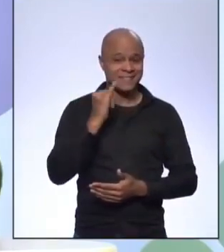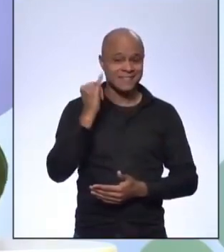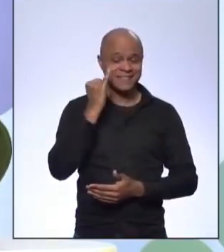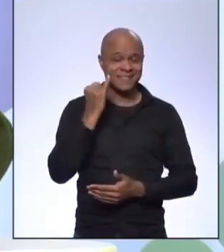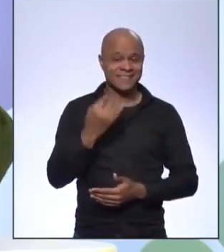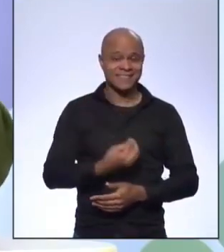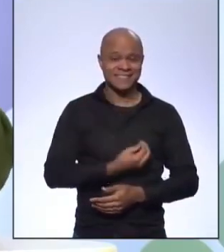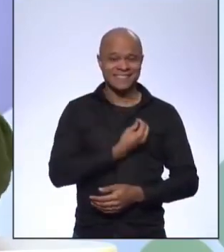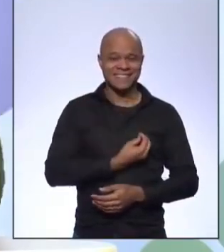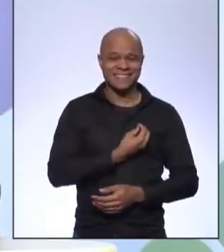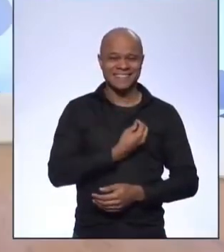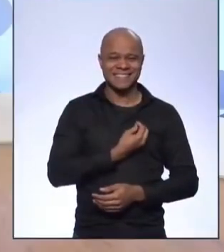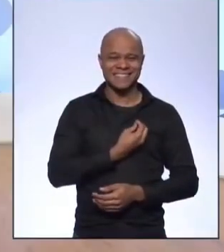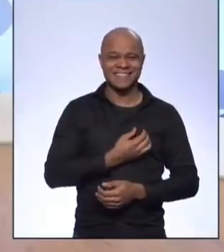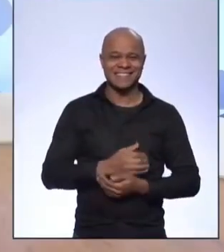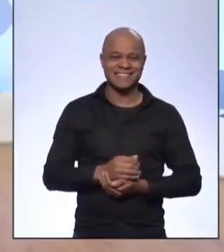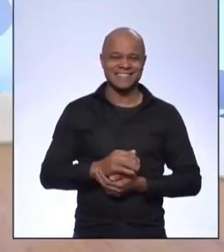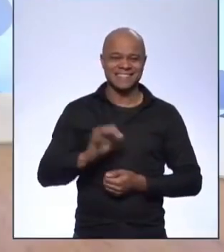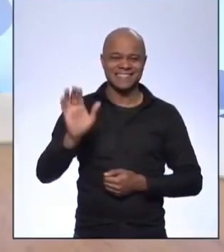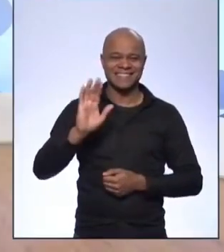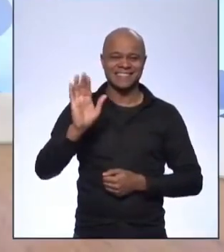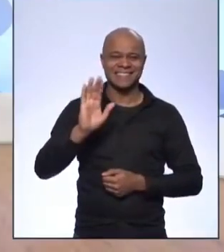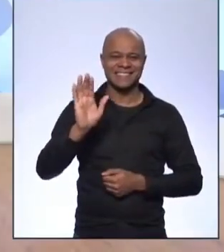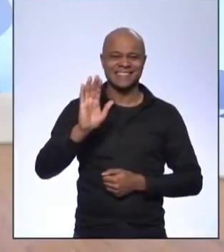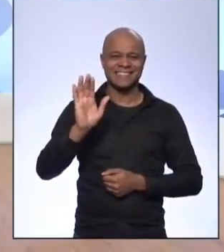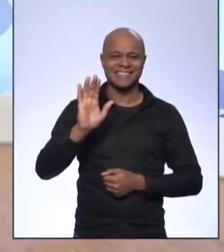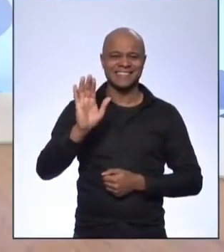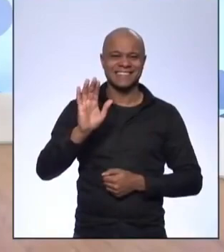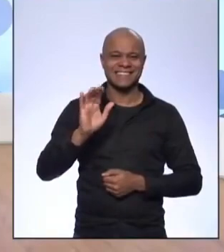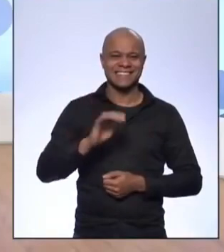de vocês. Até a próxima aula. Tchau, gente.